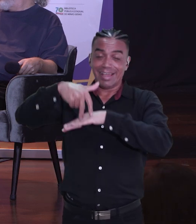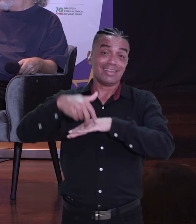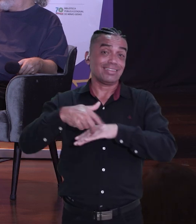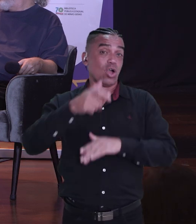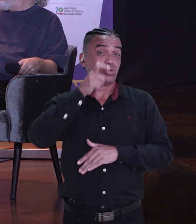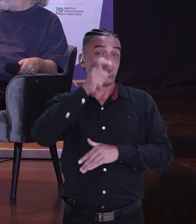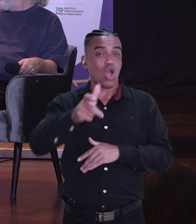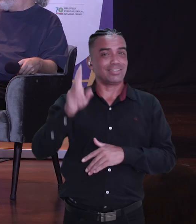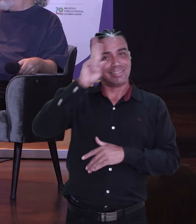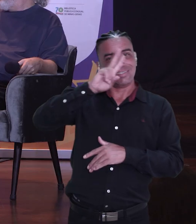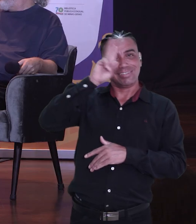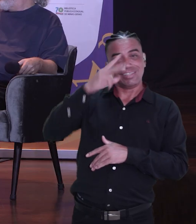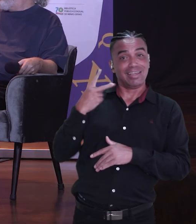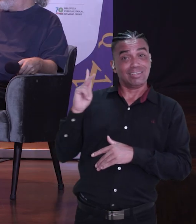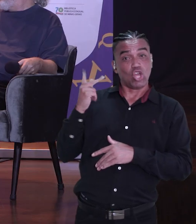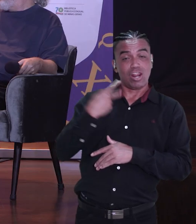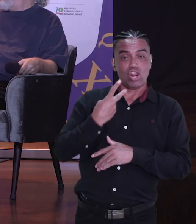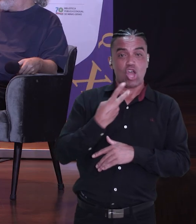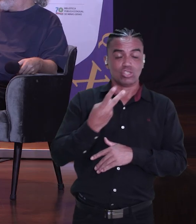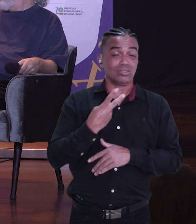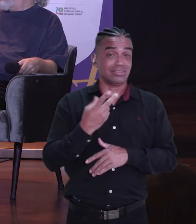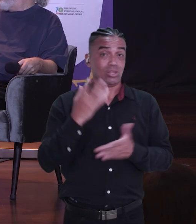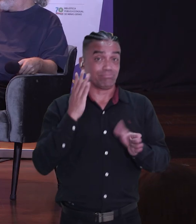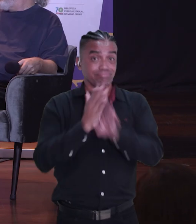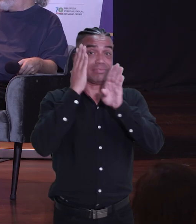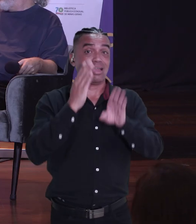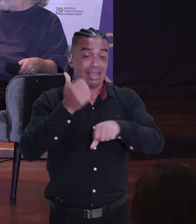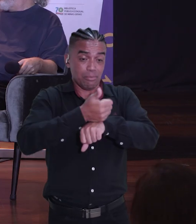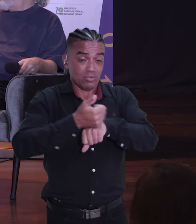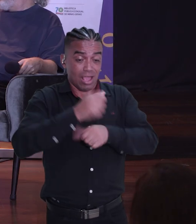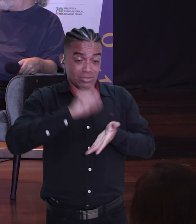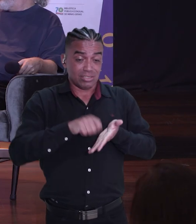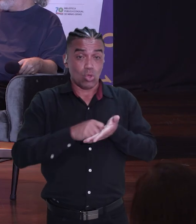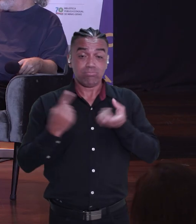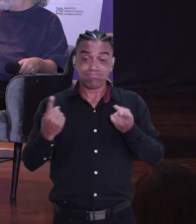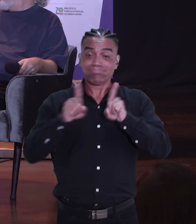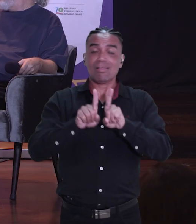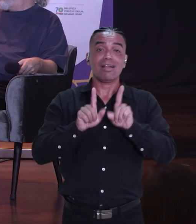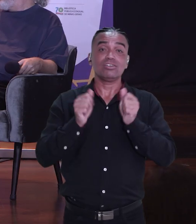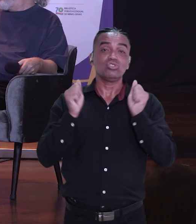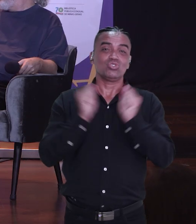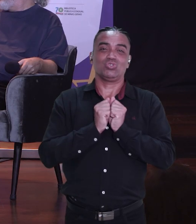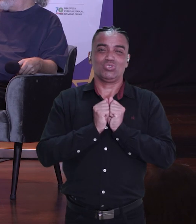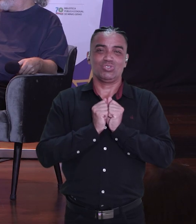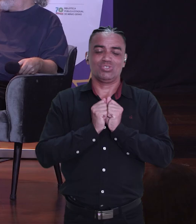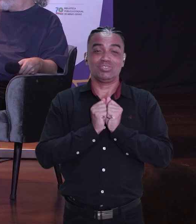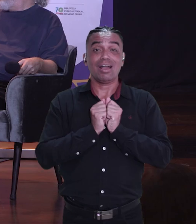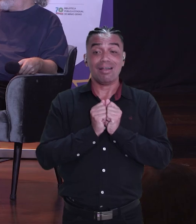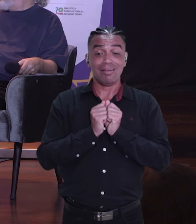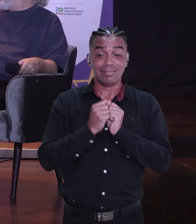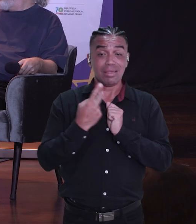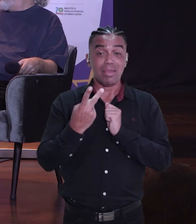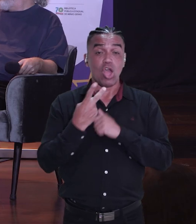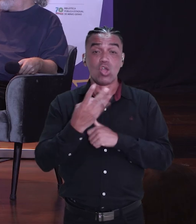muito curiosa. Nós dois nos descobrimos escritores ao mesmo tempo e ao mesmo tempo que a